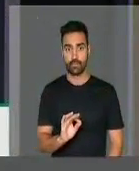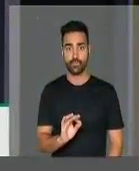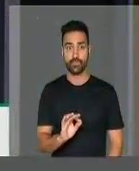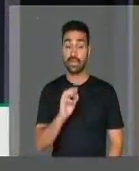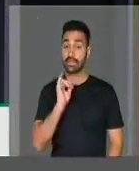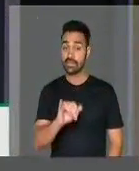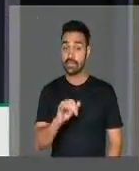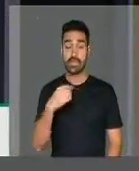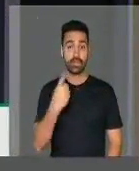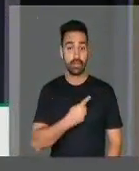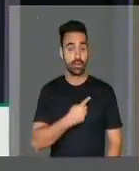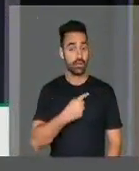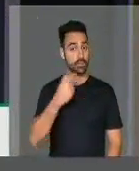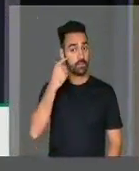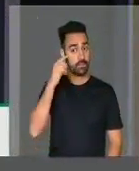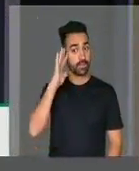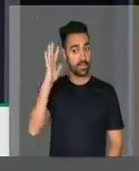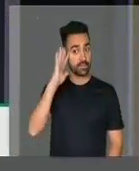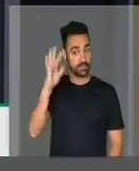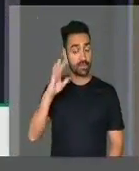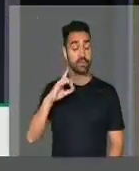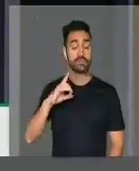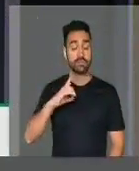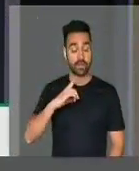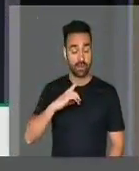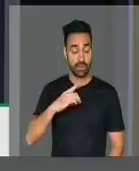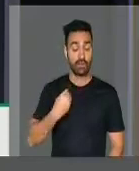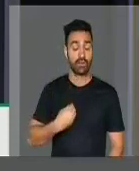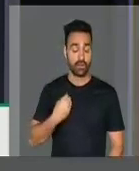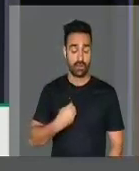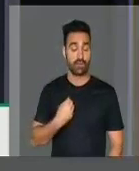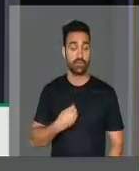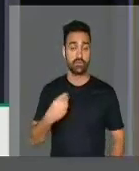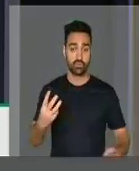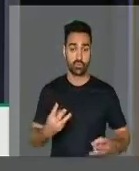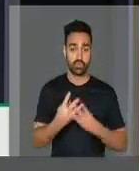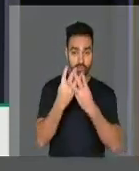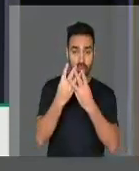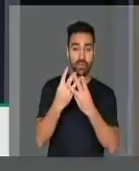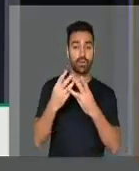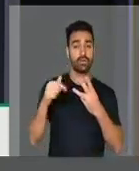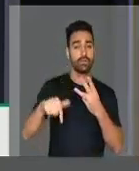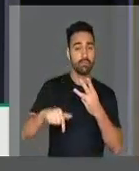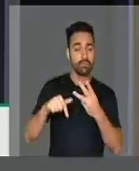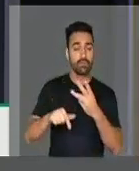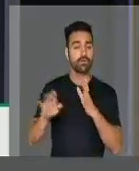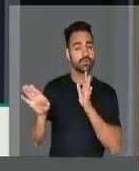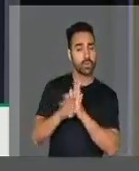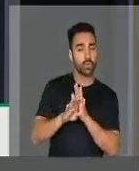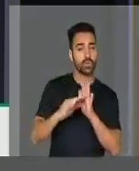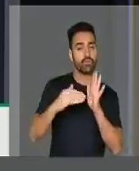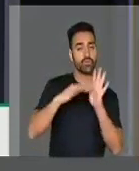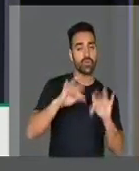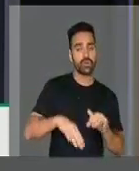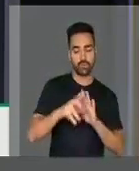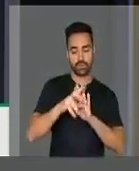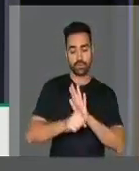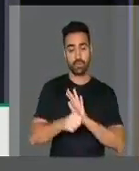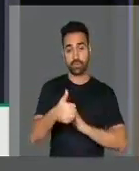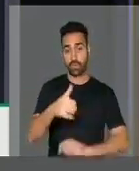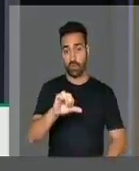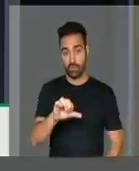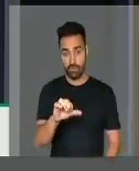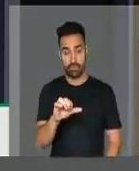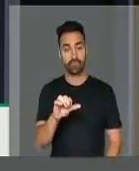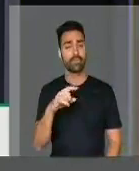Se a gente pensa que há uma presença de judeus chegados no final do século XIX e